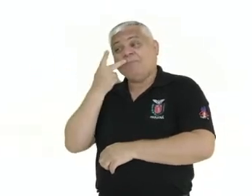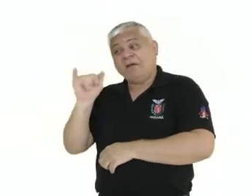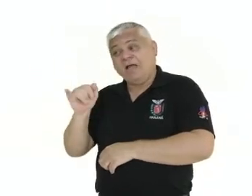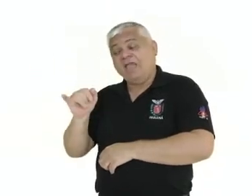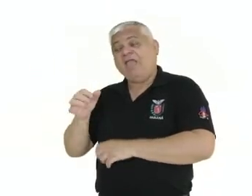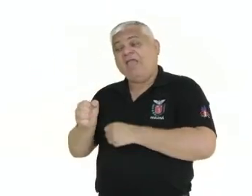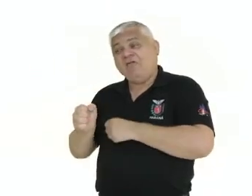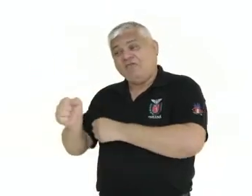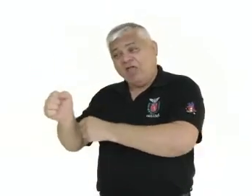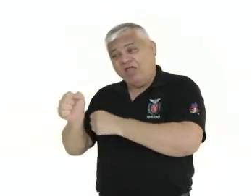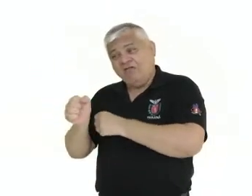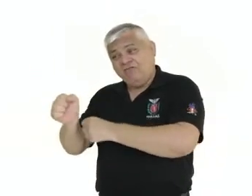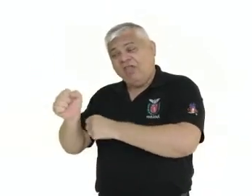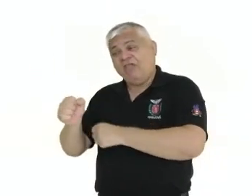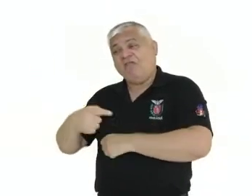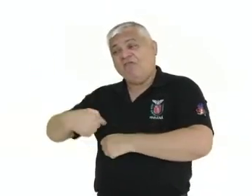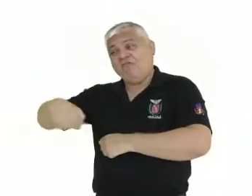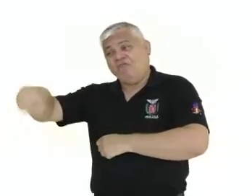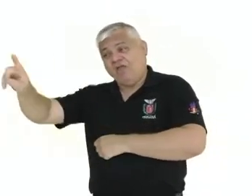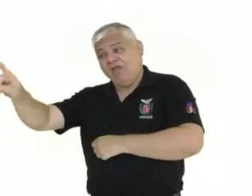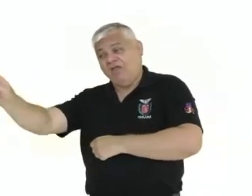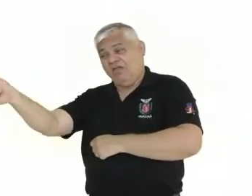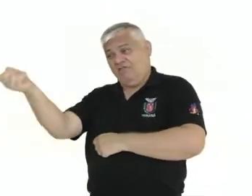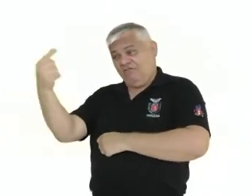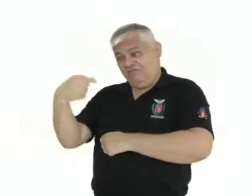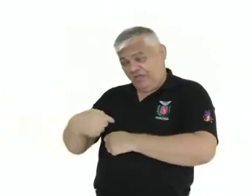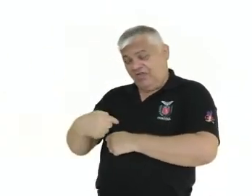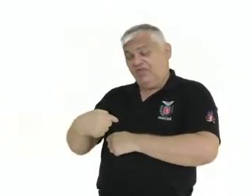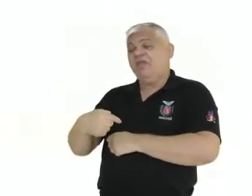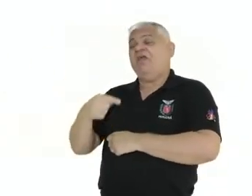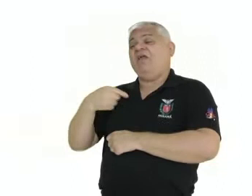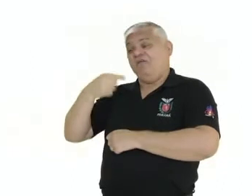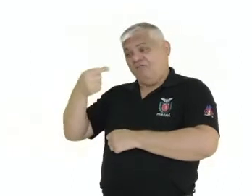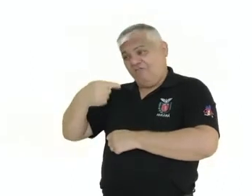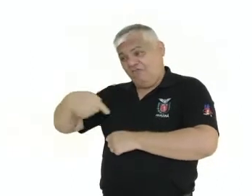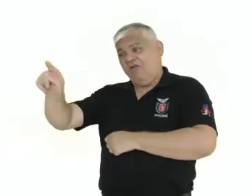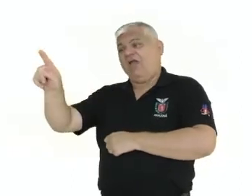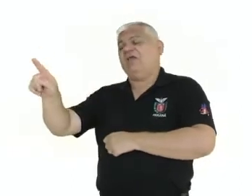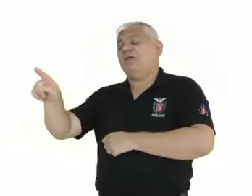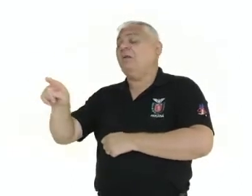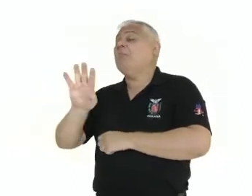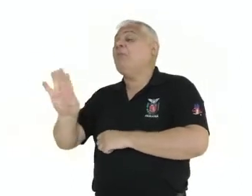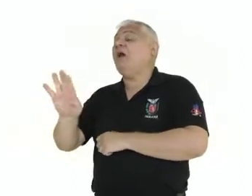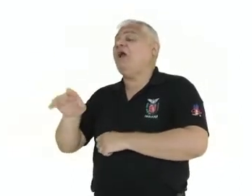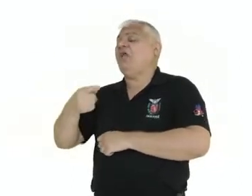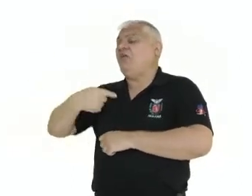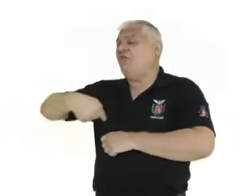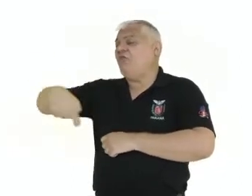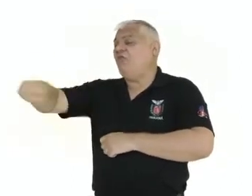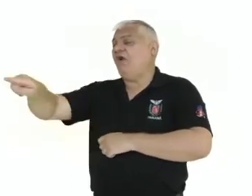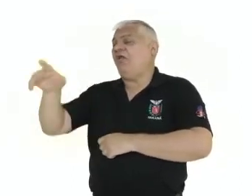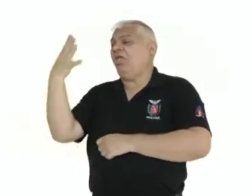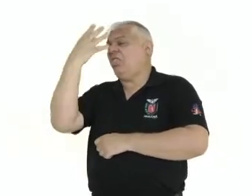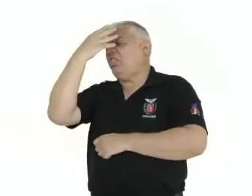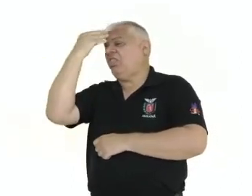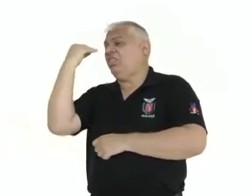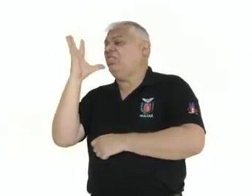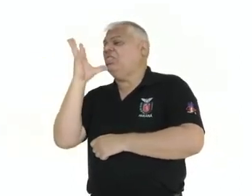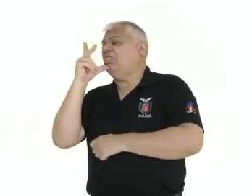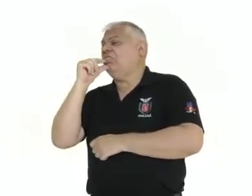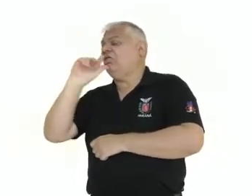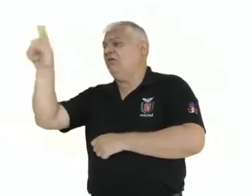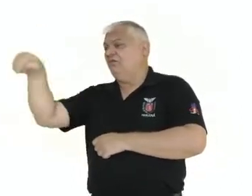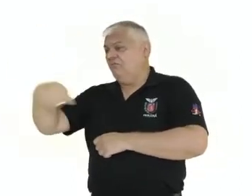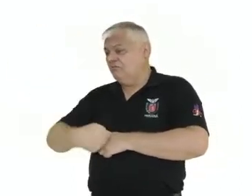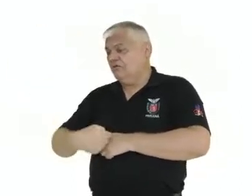e vem fosse e viesse, vai e vem ia. Mas como vai e vem vai e não vem, vai e